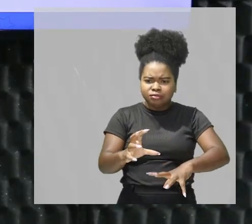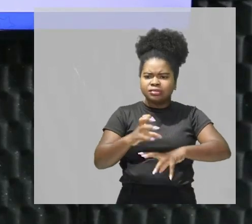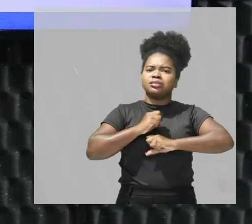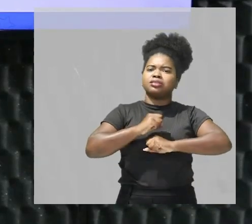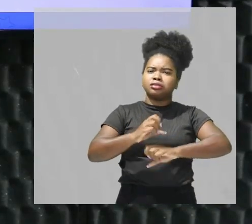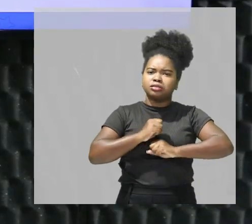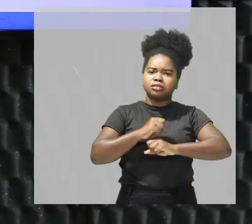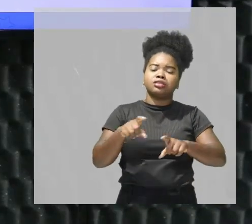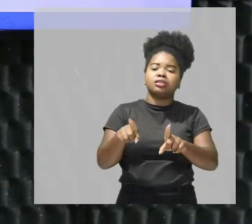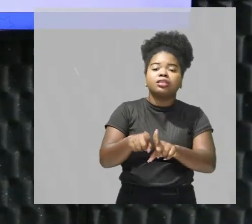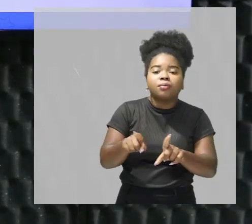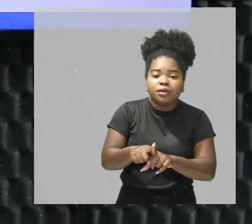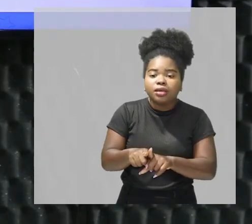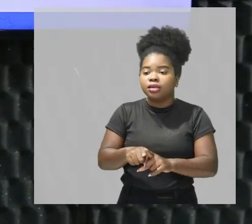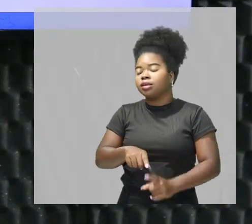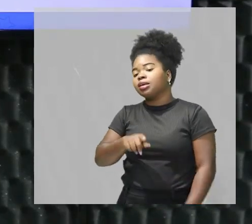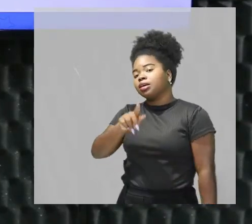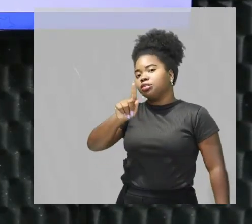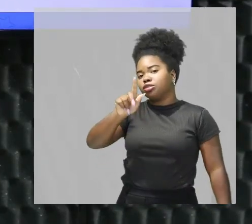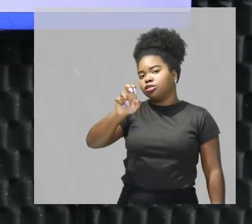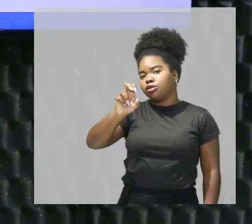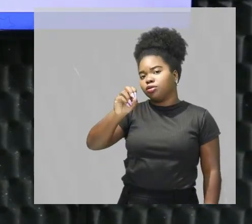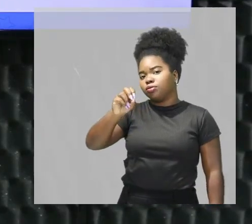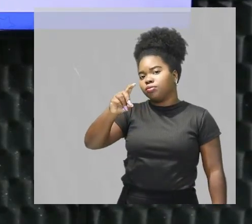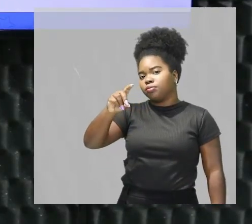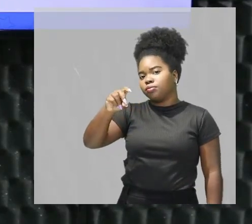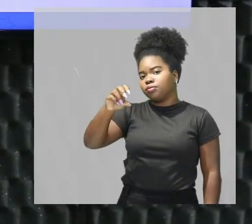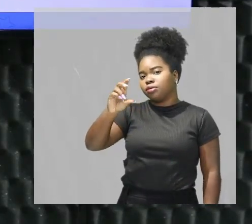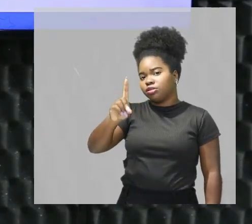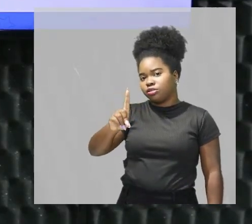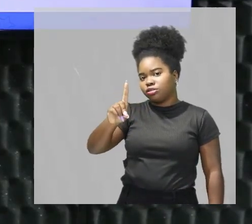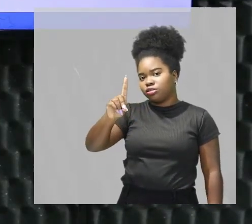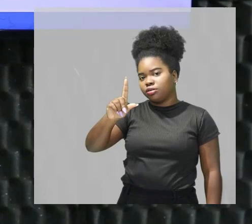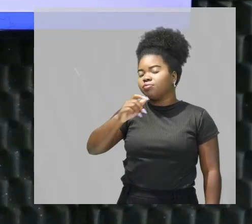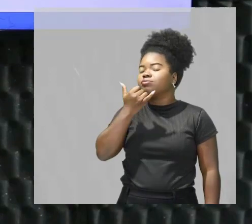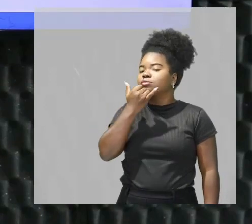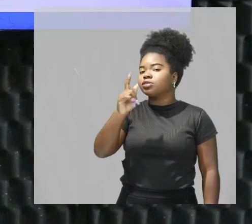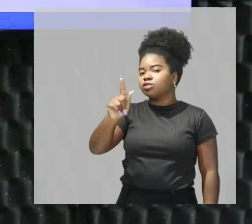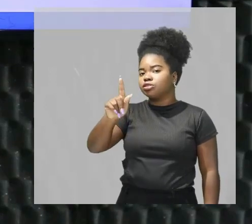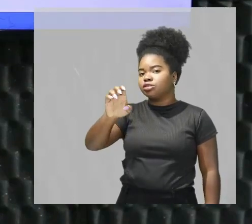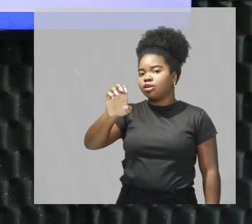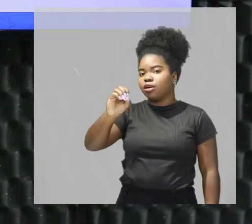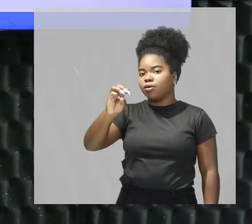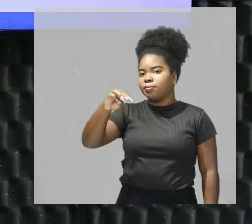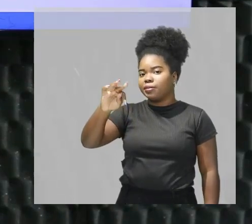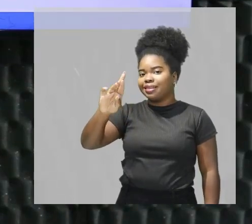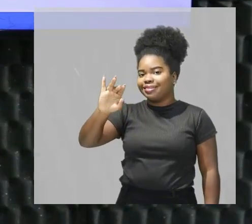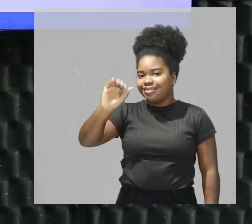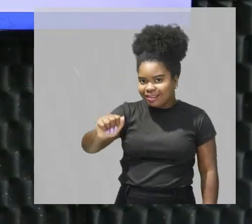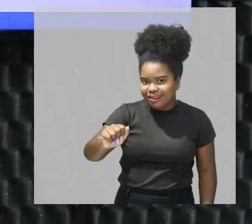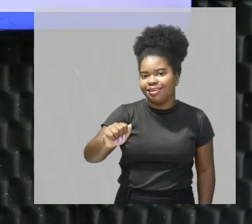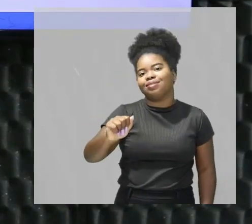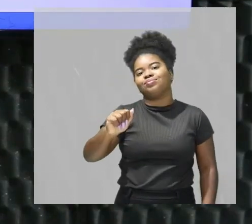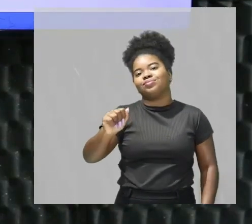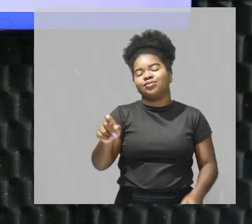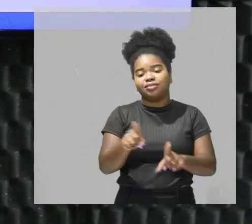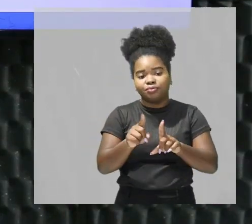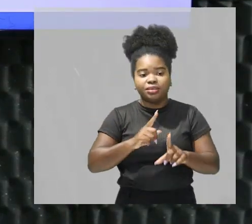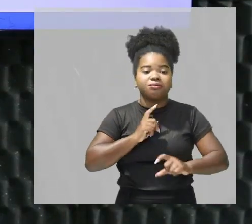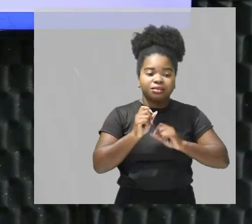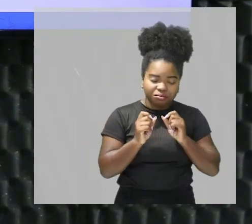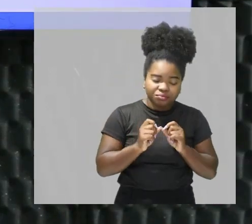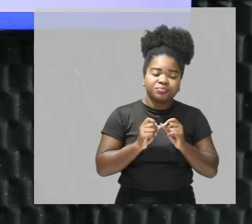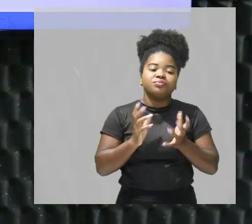geometria da molécula. Então, são dois fatores que precisamos considerar quando a gente fala de polaridade,